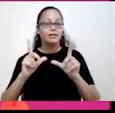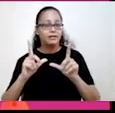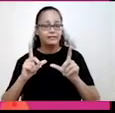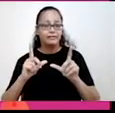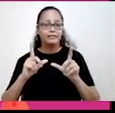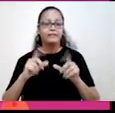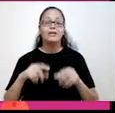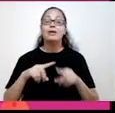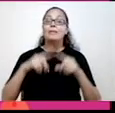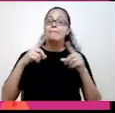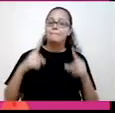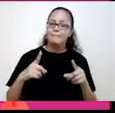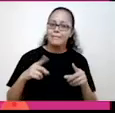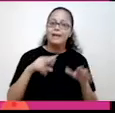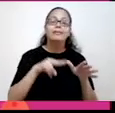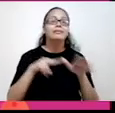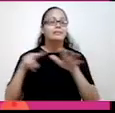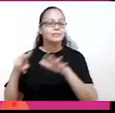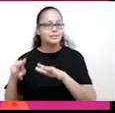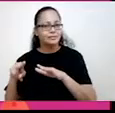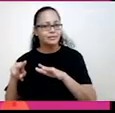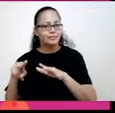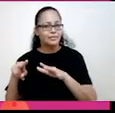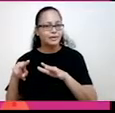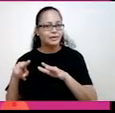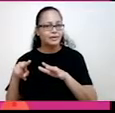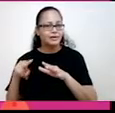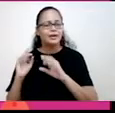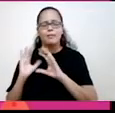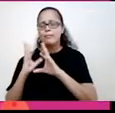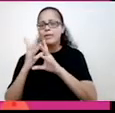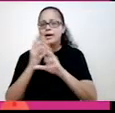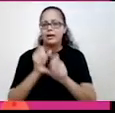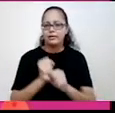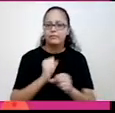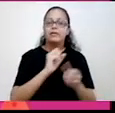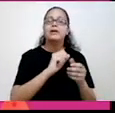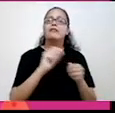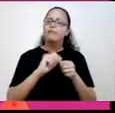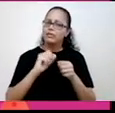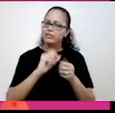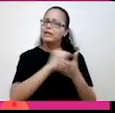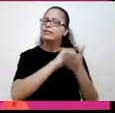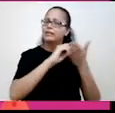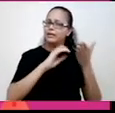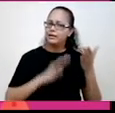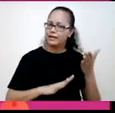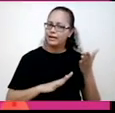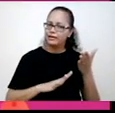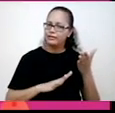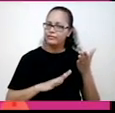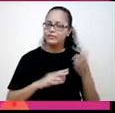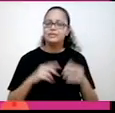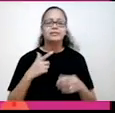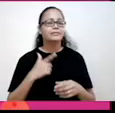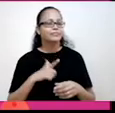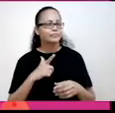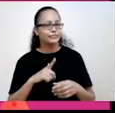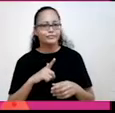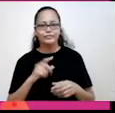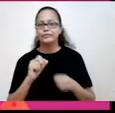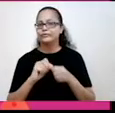mas essas semanas vocês devem utilizar para colocar algumas tarefas que talvez não estejam em dia, que talvez tenham ficado para trás. Então é